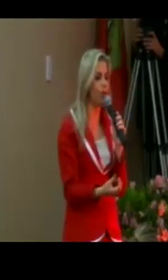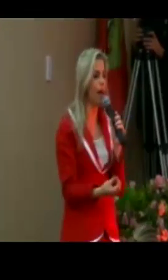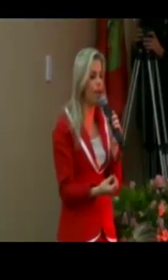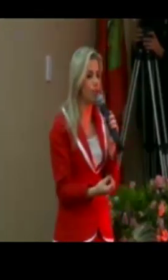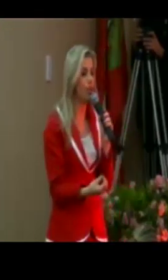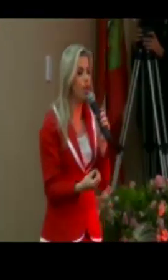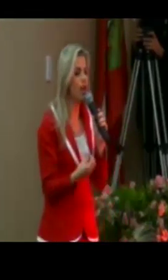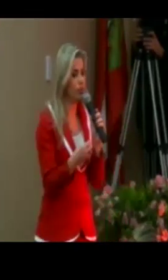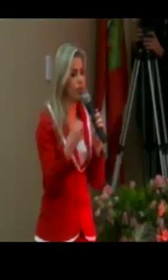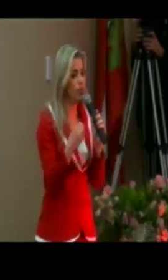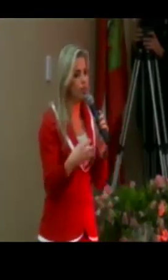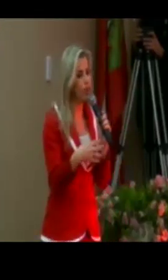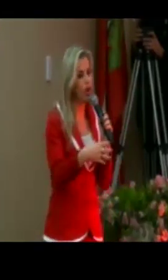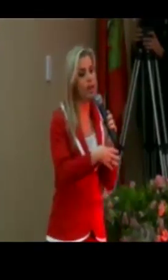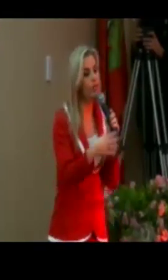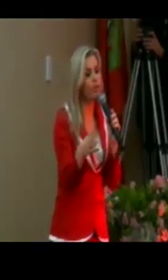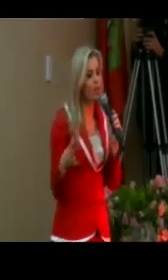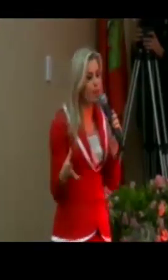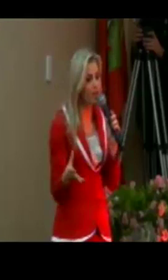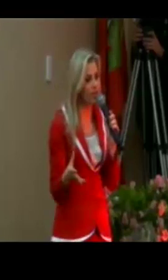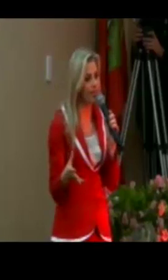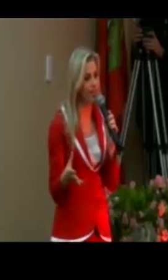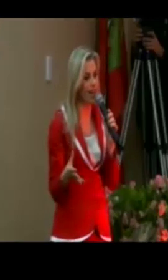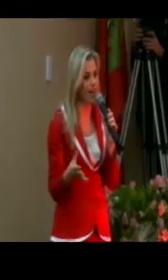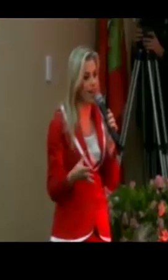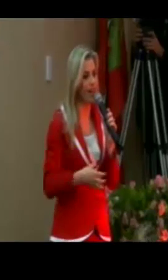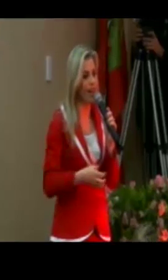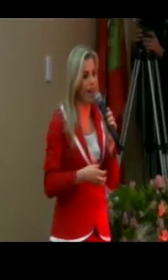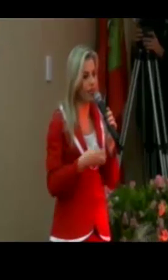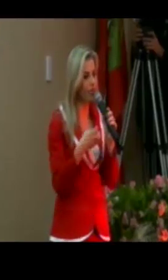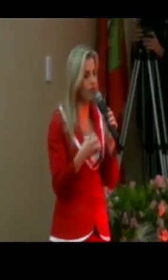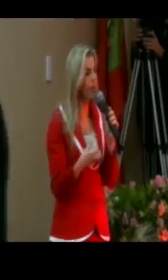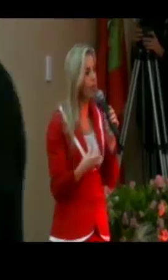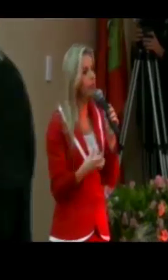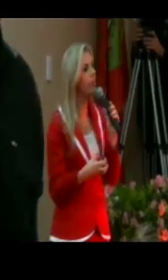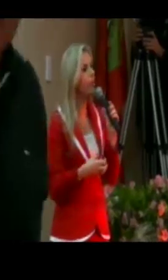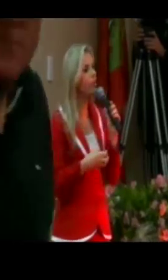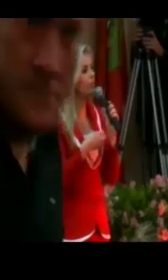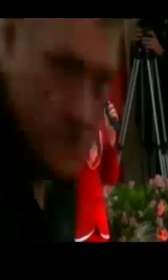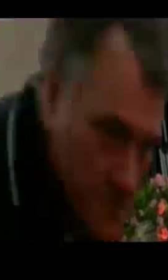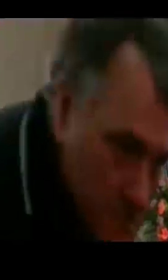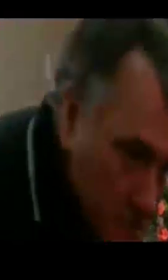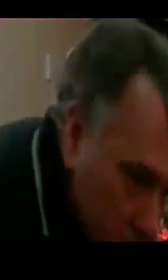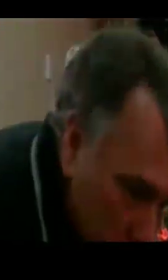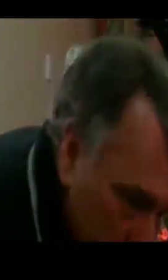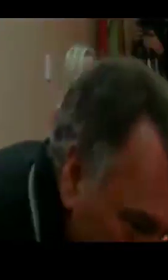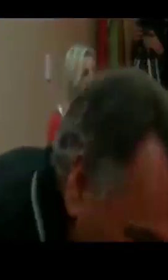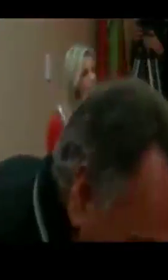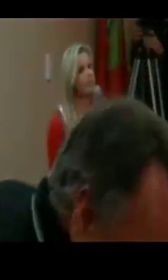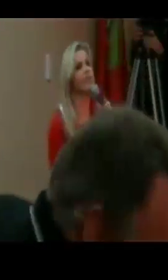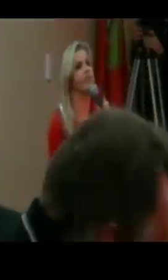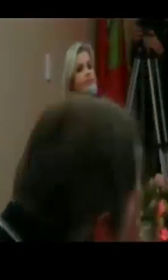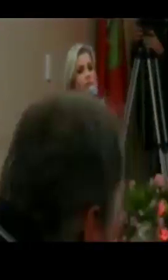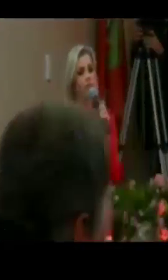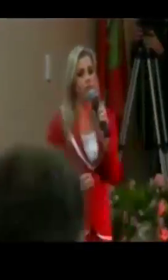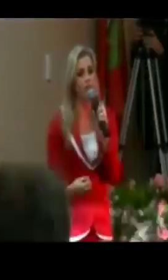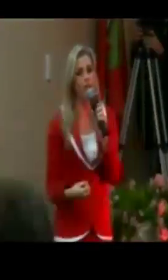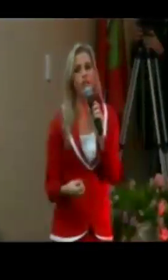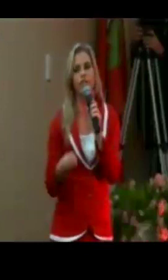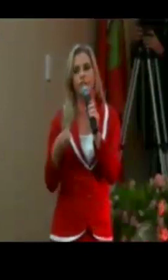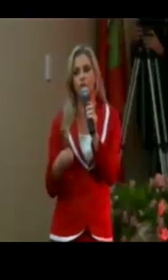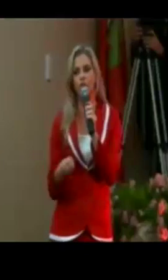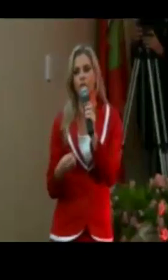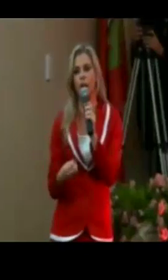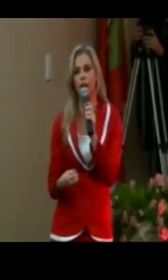definir a forma, vai ser a comunidade. Eu digo que a escola ela não tem limites, ela justamente pode trazer todos os